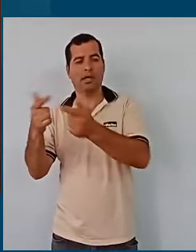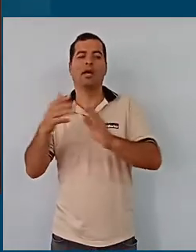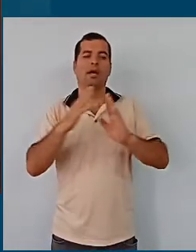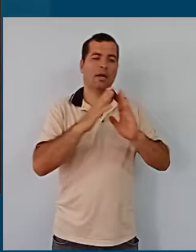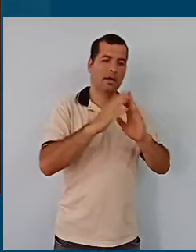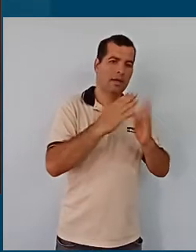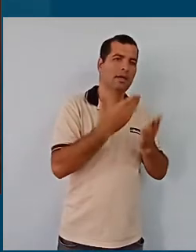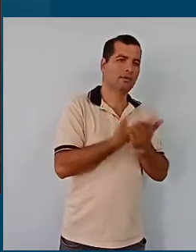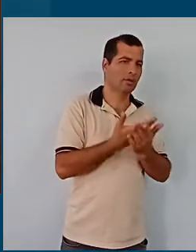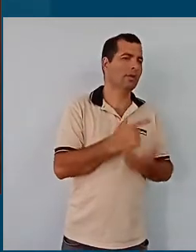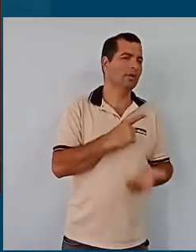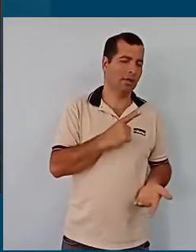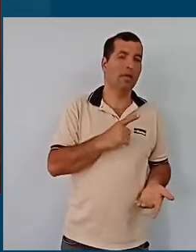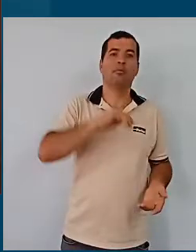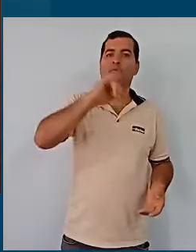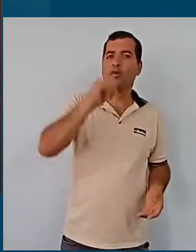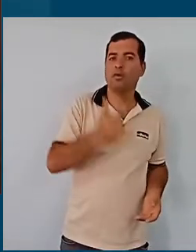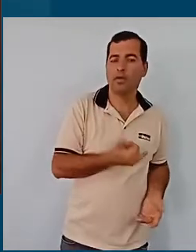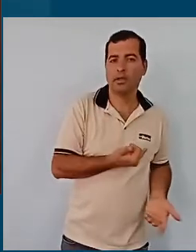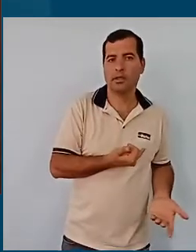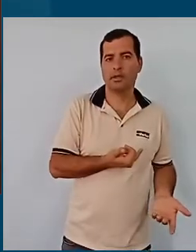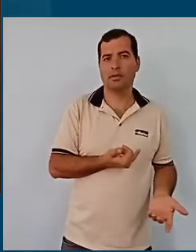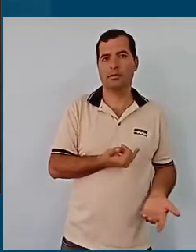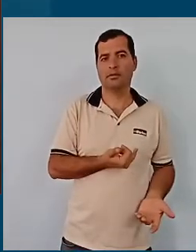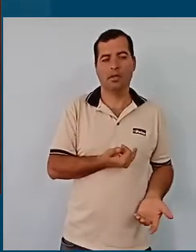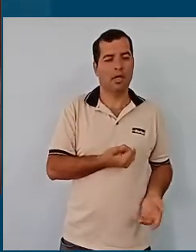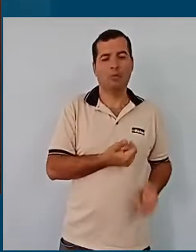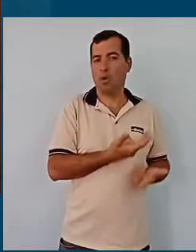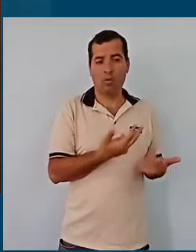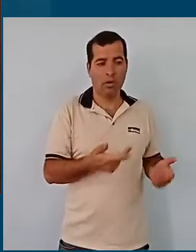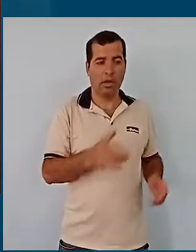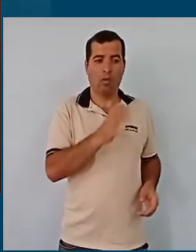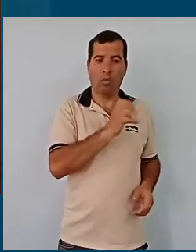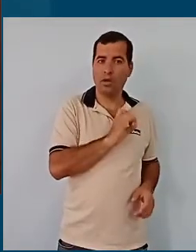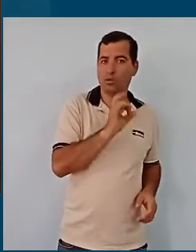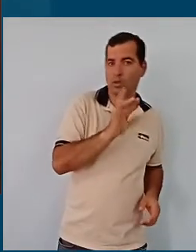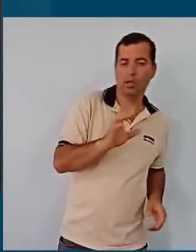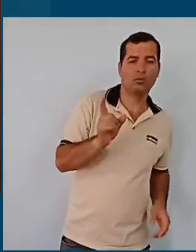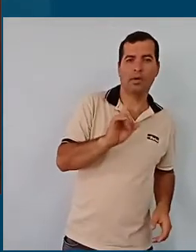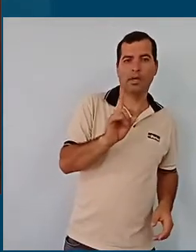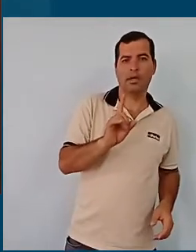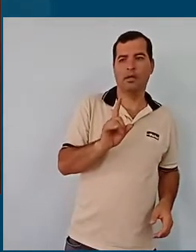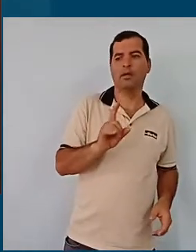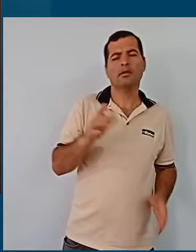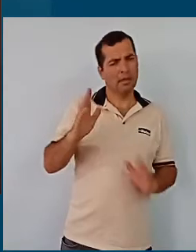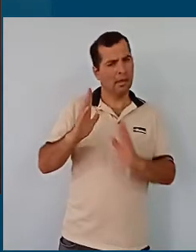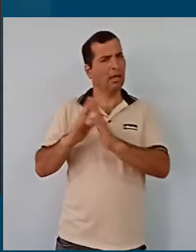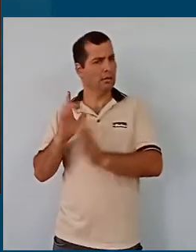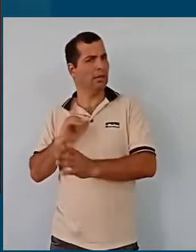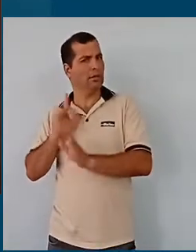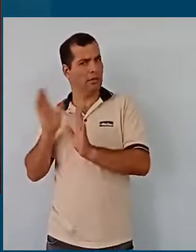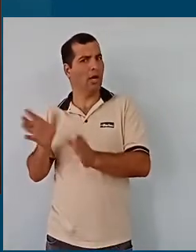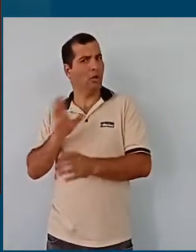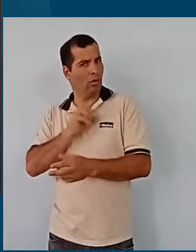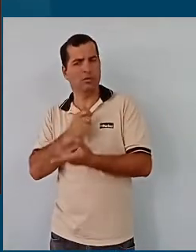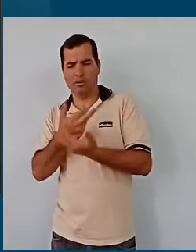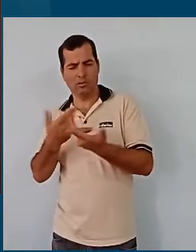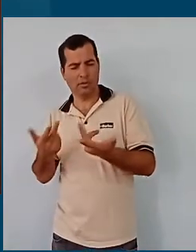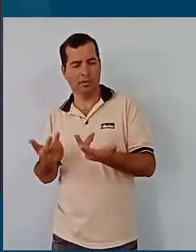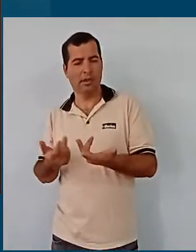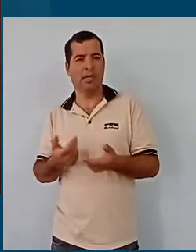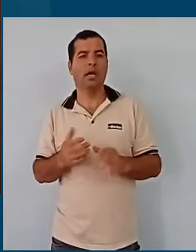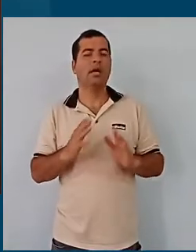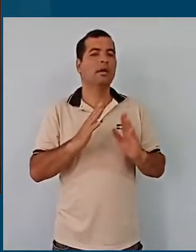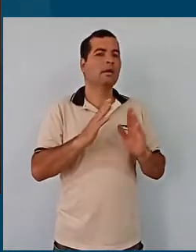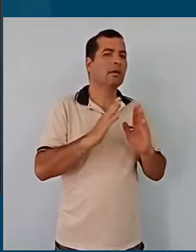da gente fazer coisas que as crianças gostam, porque elas já fazem em casa. O papel da escola